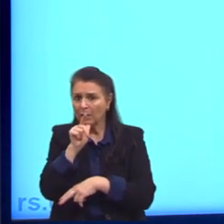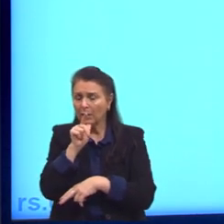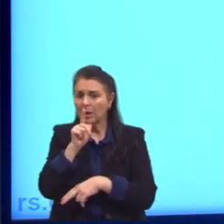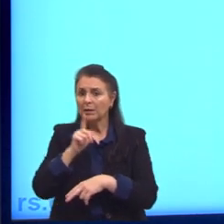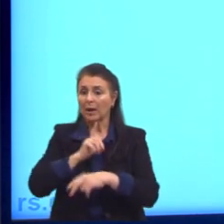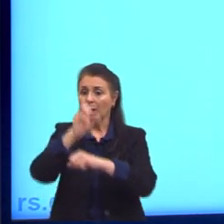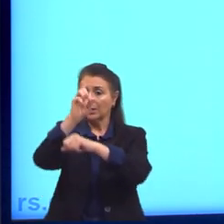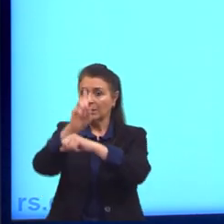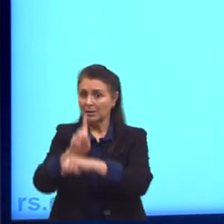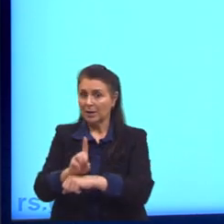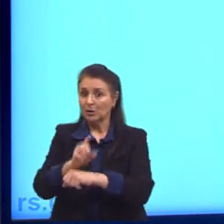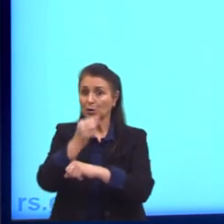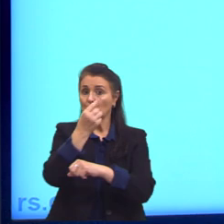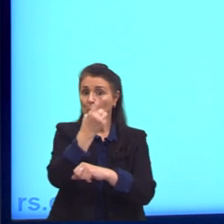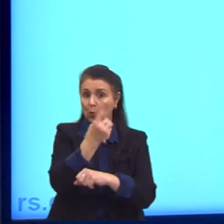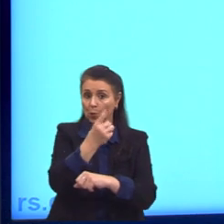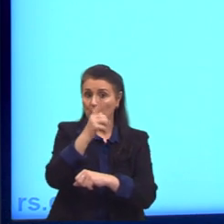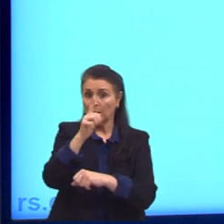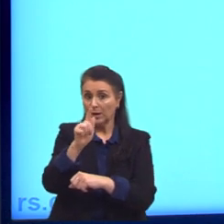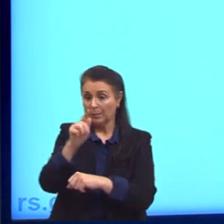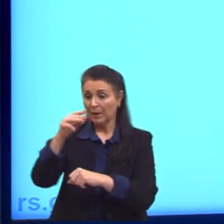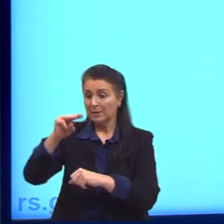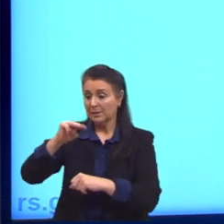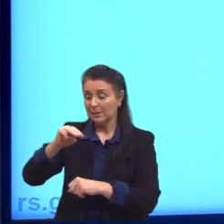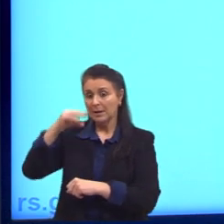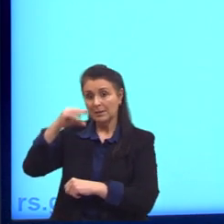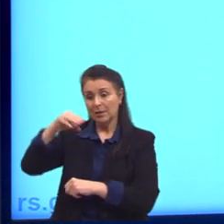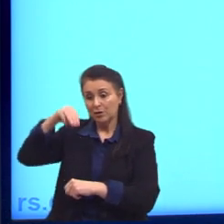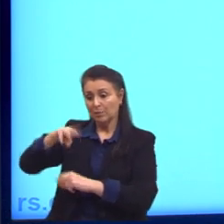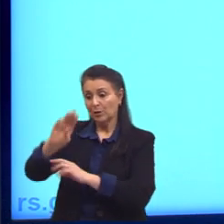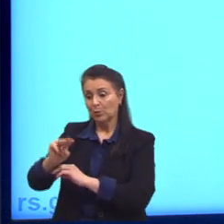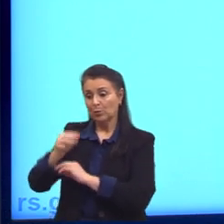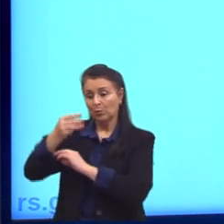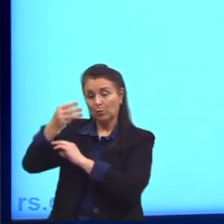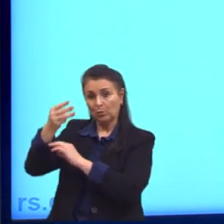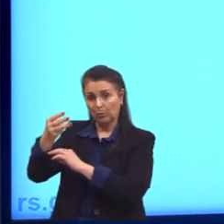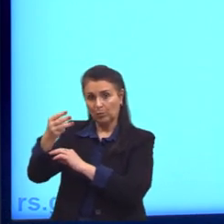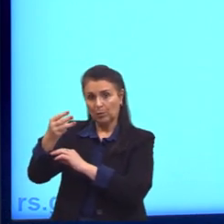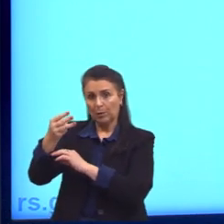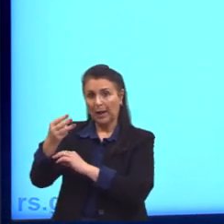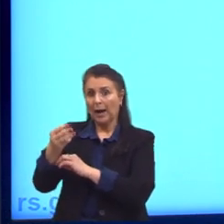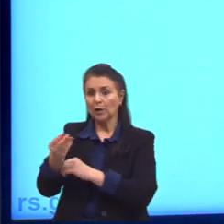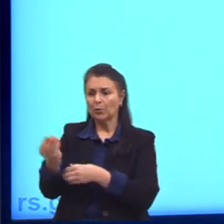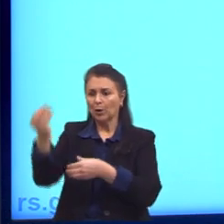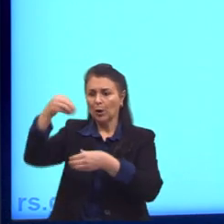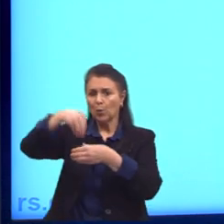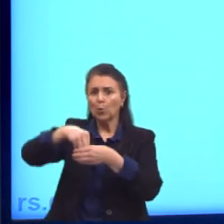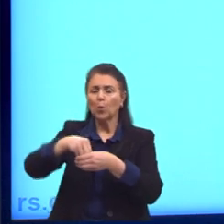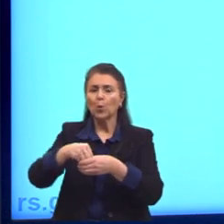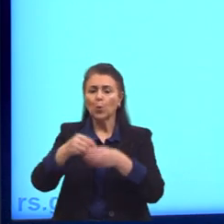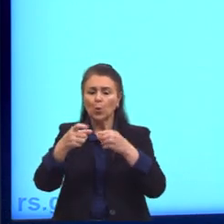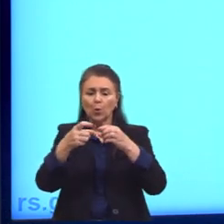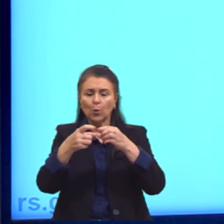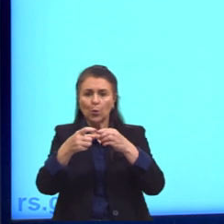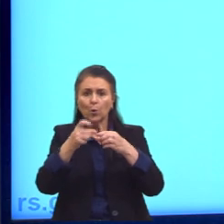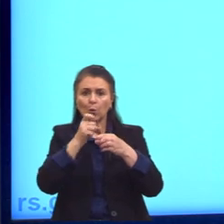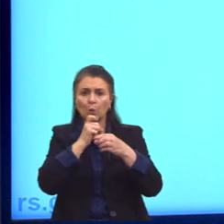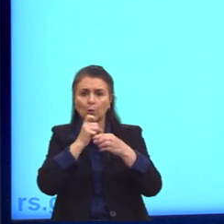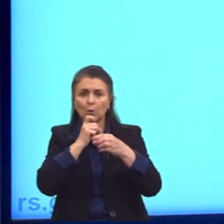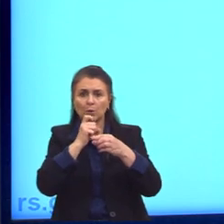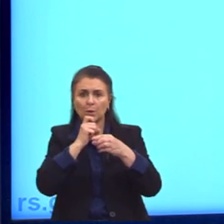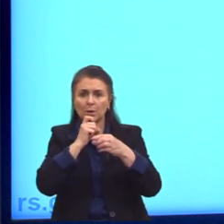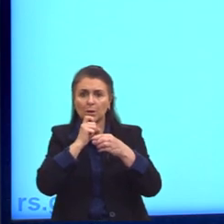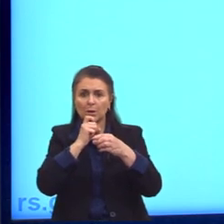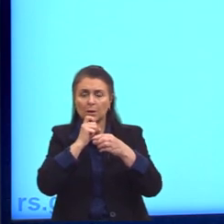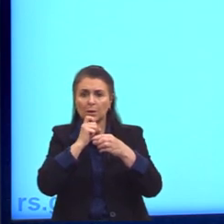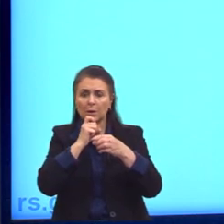identidade 1 grama por centímetro cúbico é quando a gente coloca gelo na água ele tende ao que a